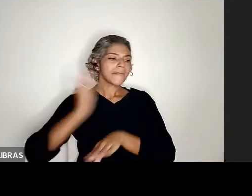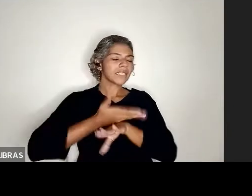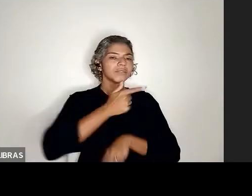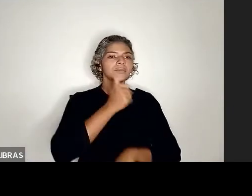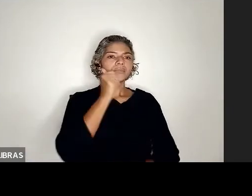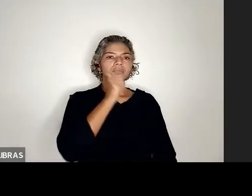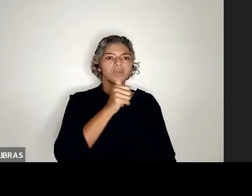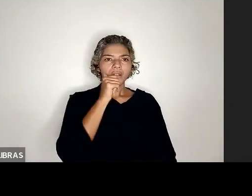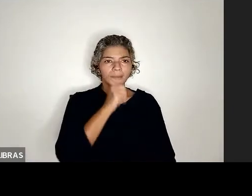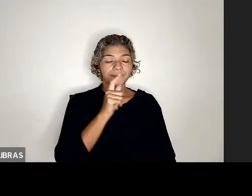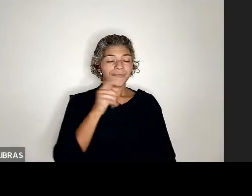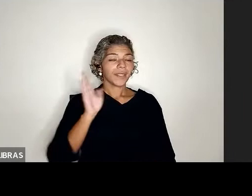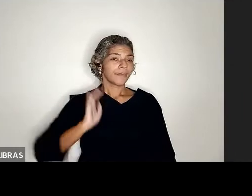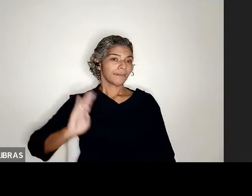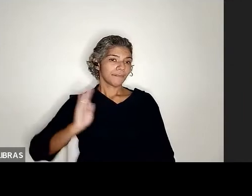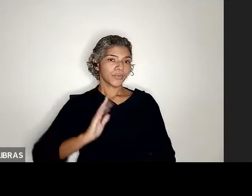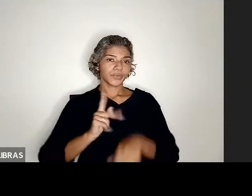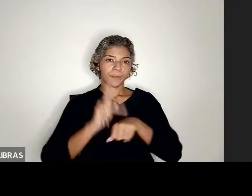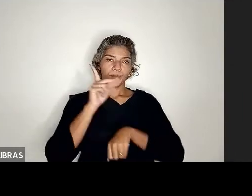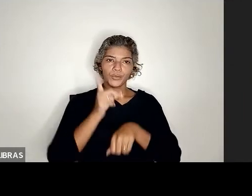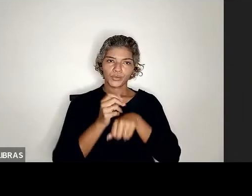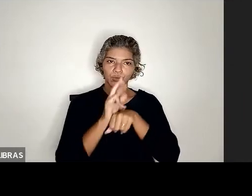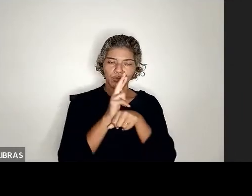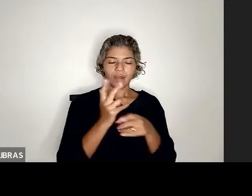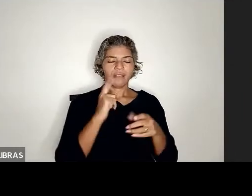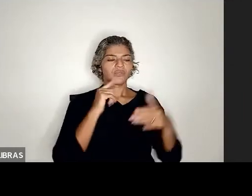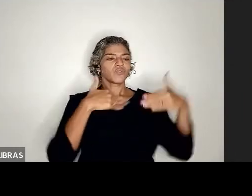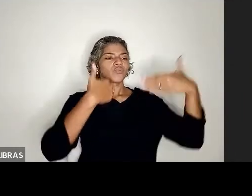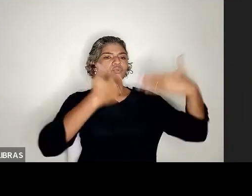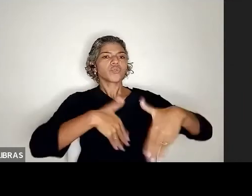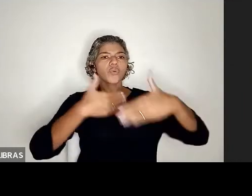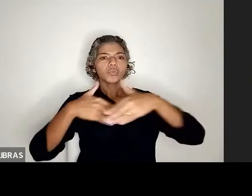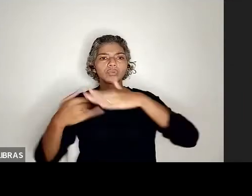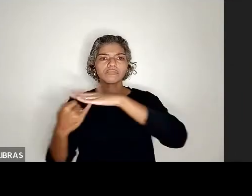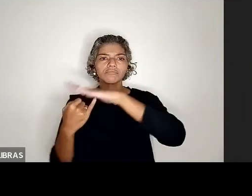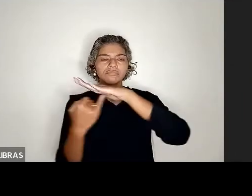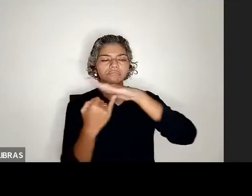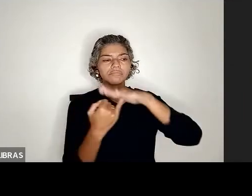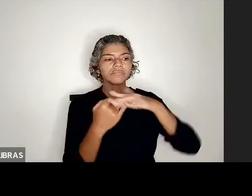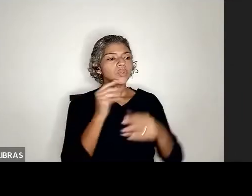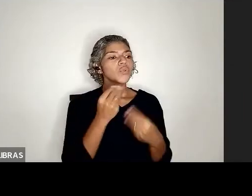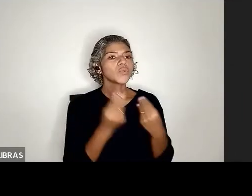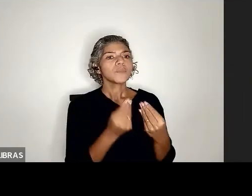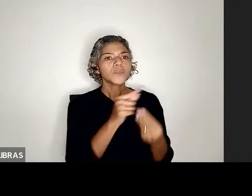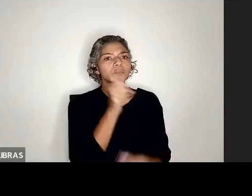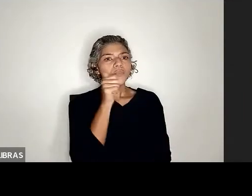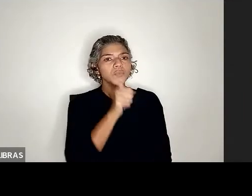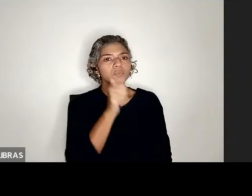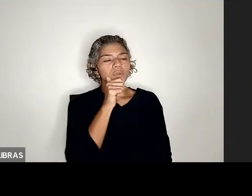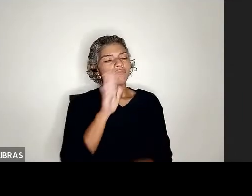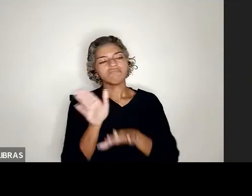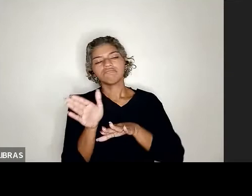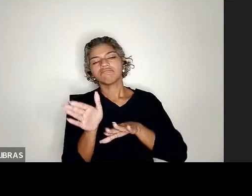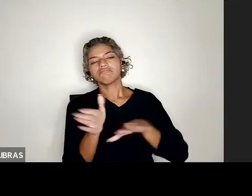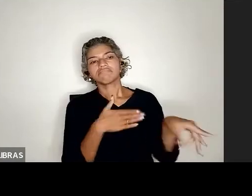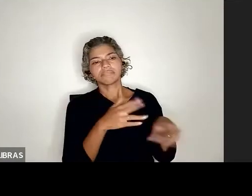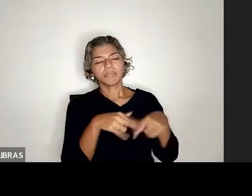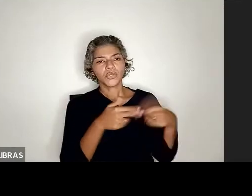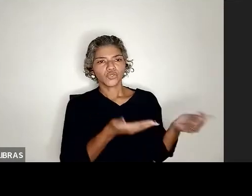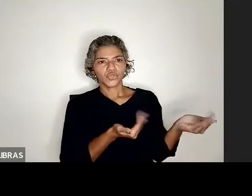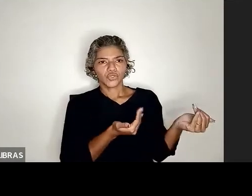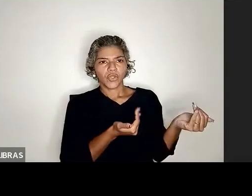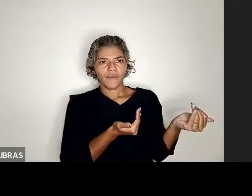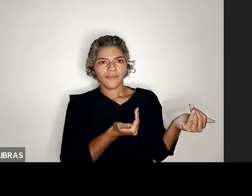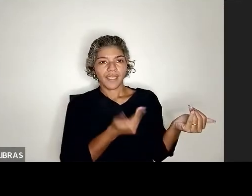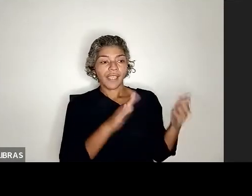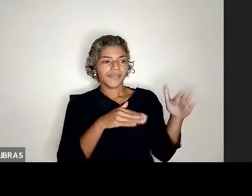como para concursos públicos em instituições, como é que as mulheres têm sido preteridas. Chega na mesma pontuação,